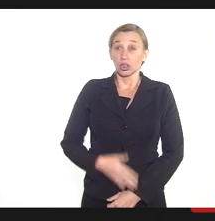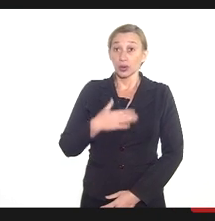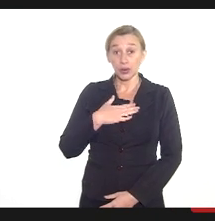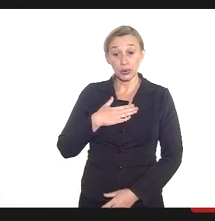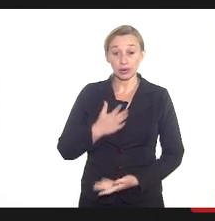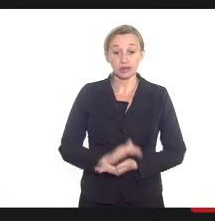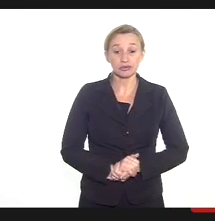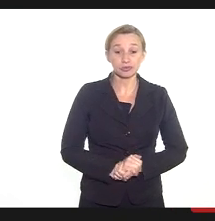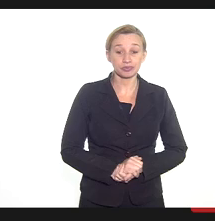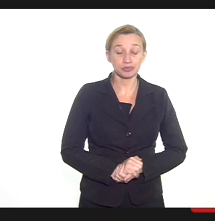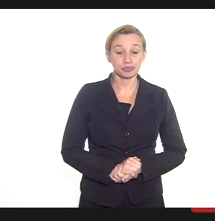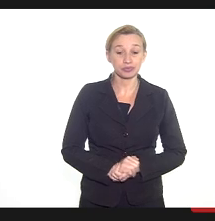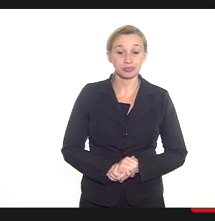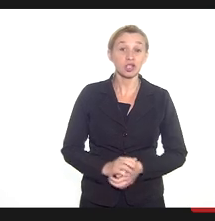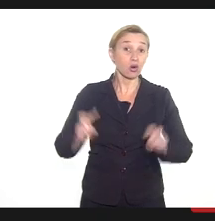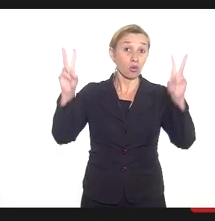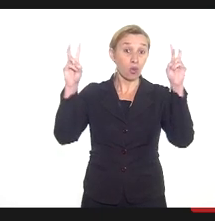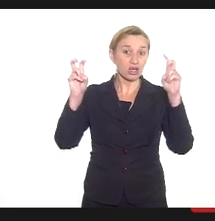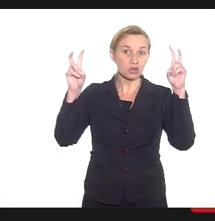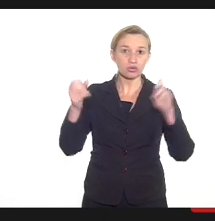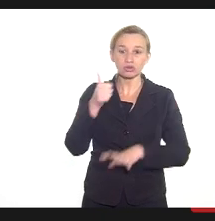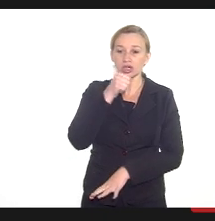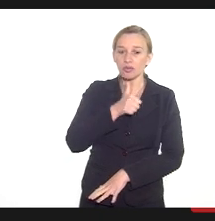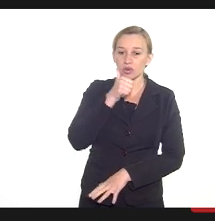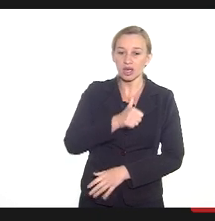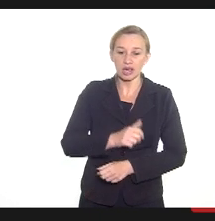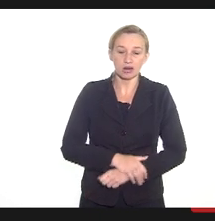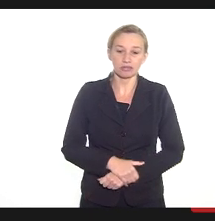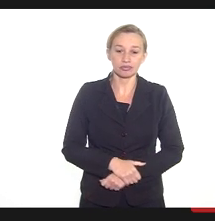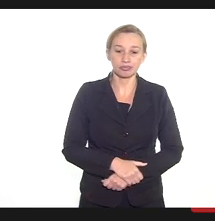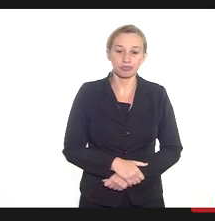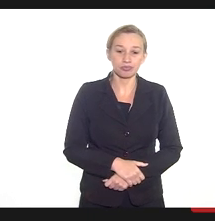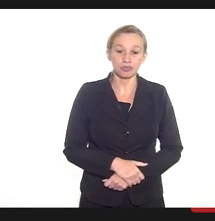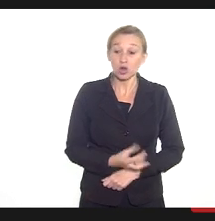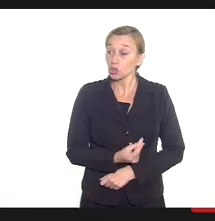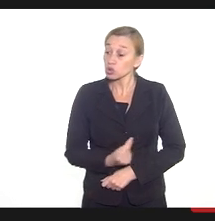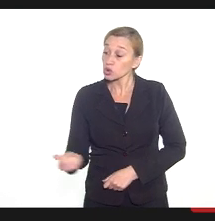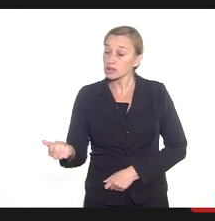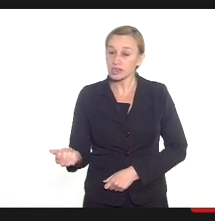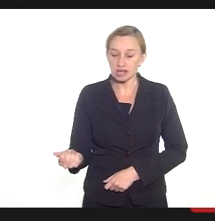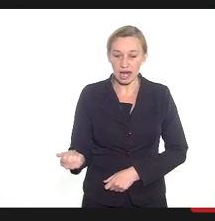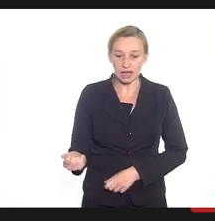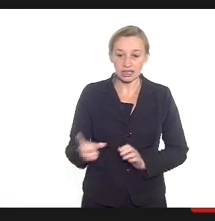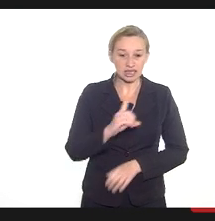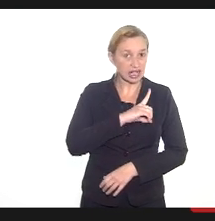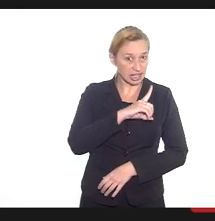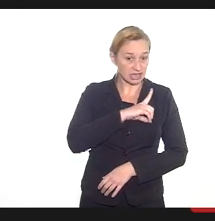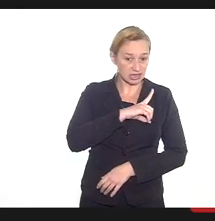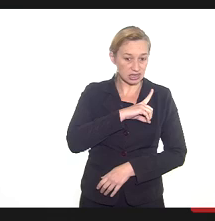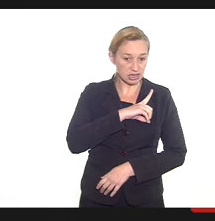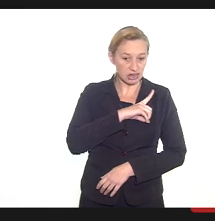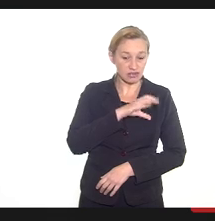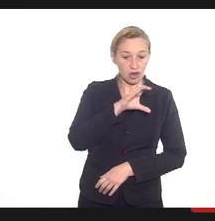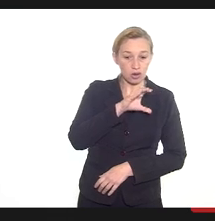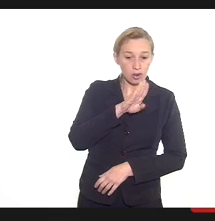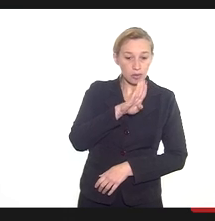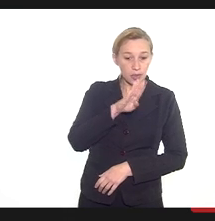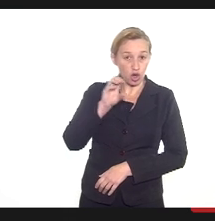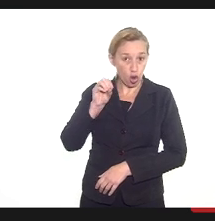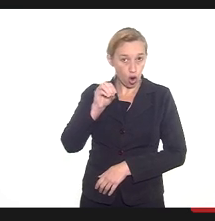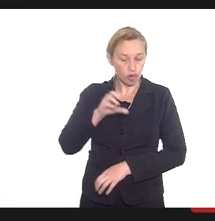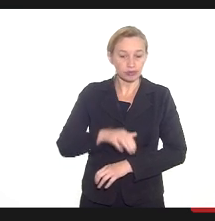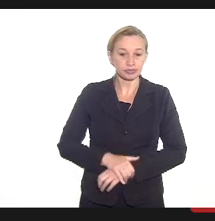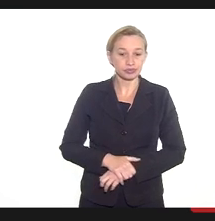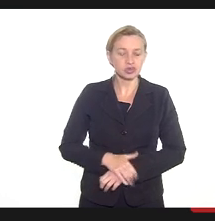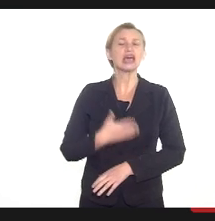Sobre a reserva, sobre a questão da mulher quando ela sai da delegacia, que ela faz o BO,